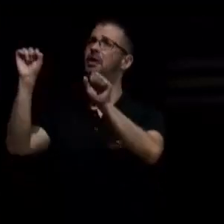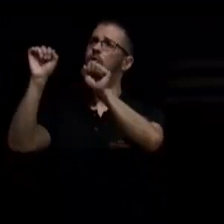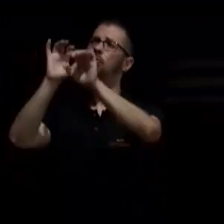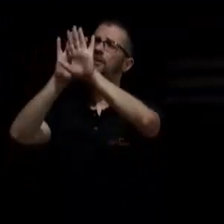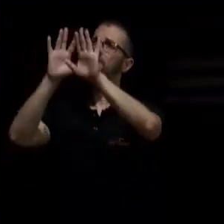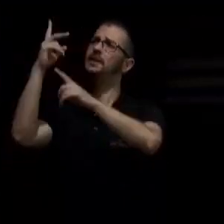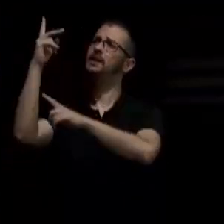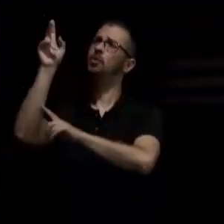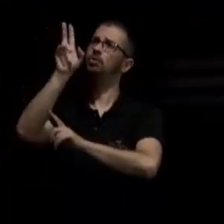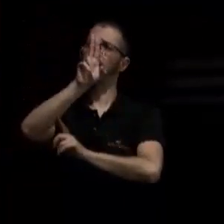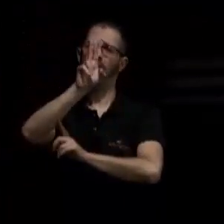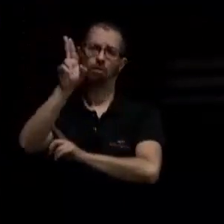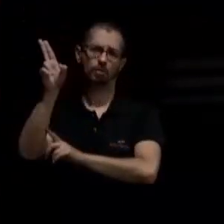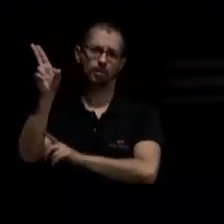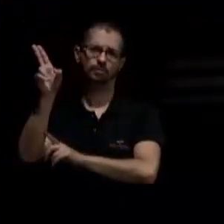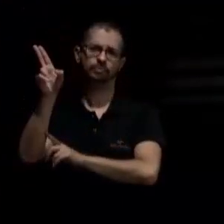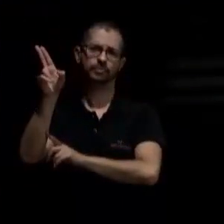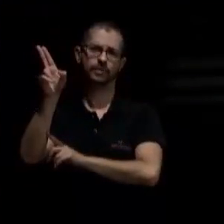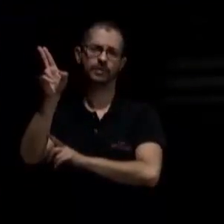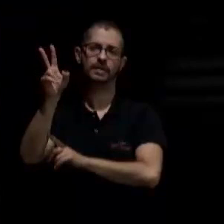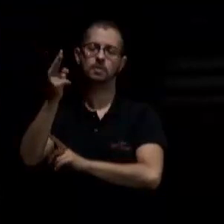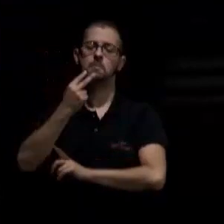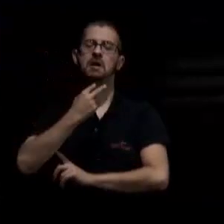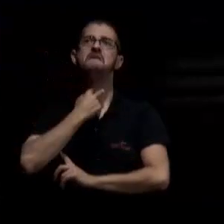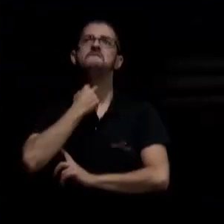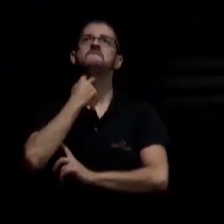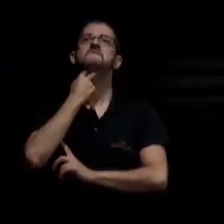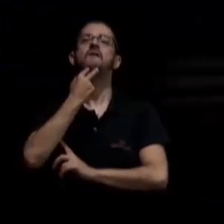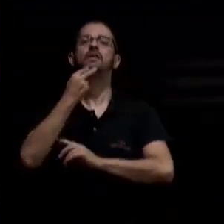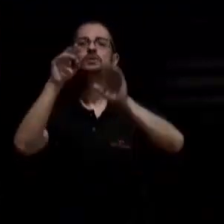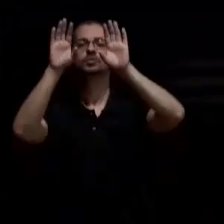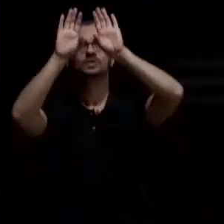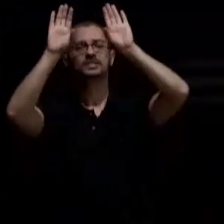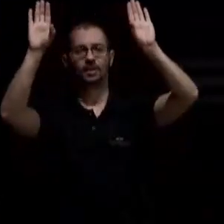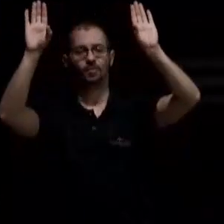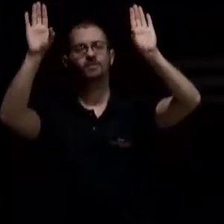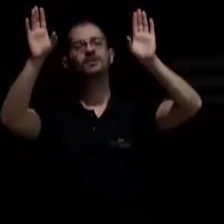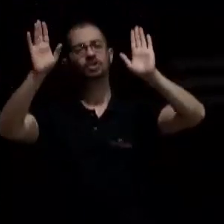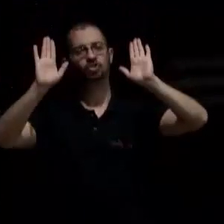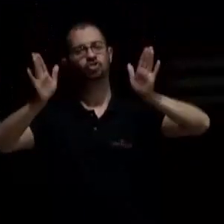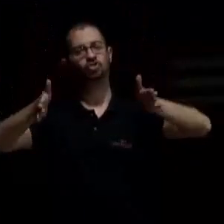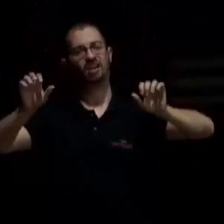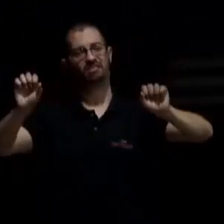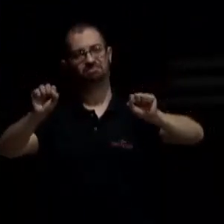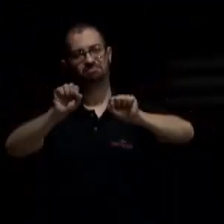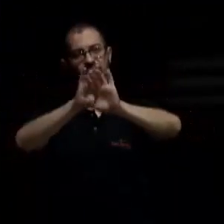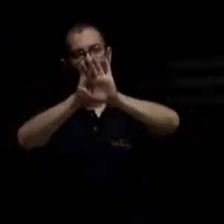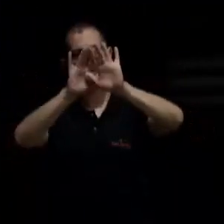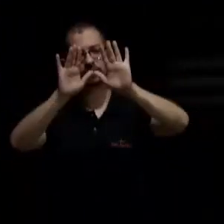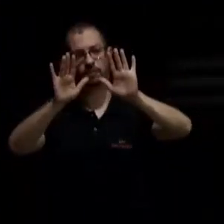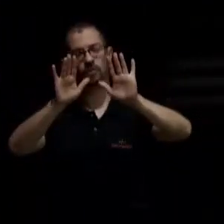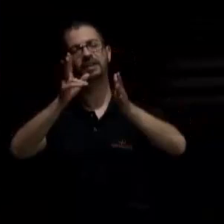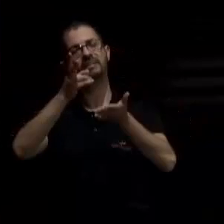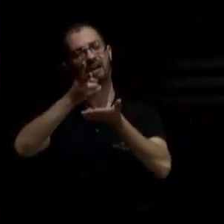nome. Então veio uma voz do céu: eu já o glorifiquei e ainda o